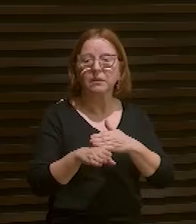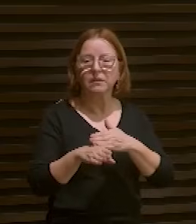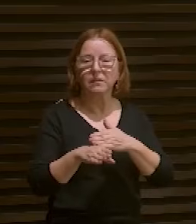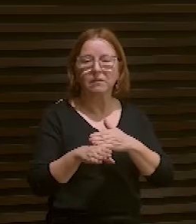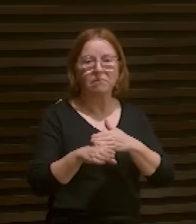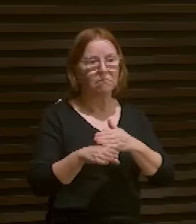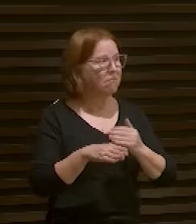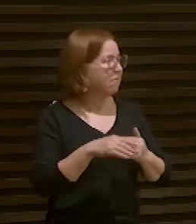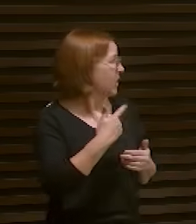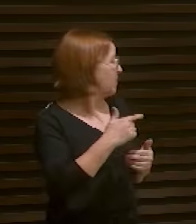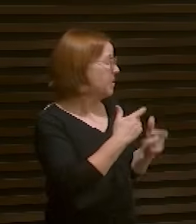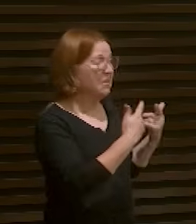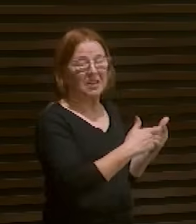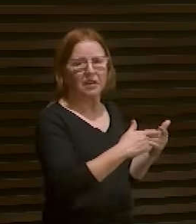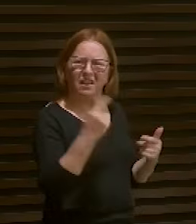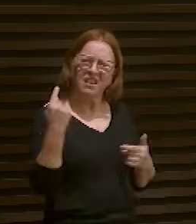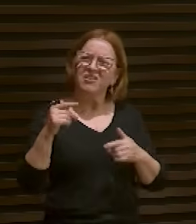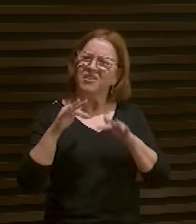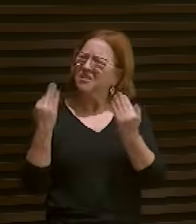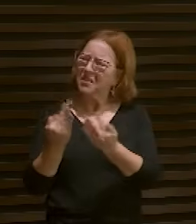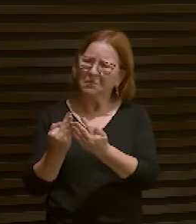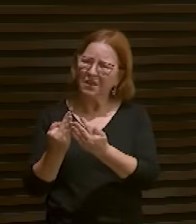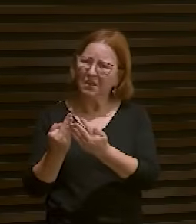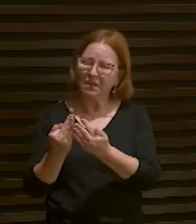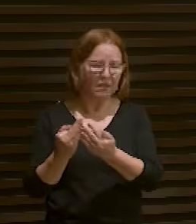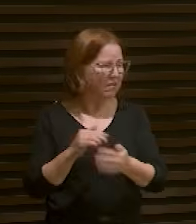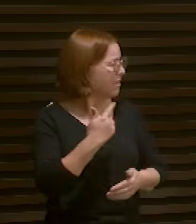Família. Quando eu nasci, minha mãe me jogou numa data vazia.